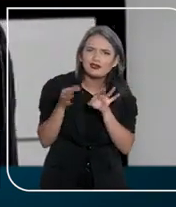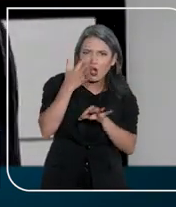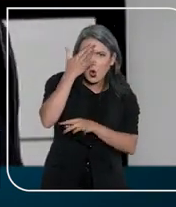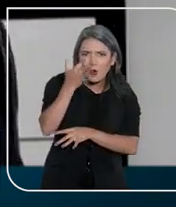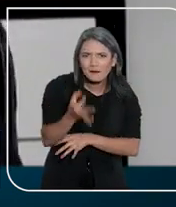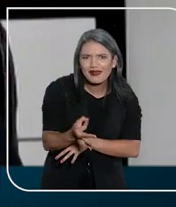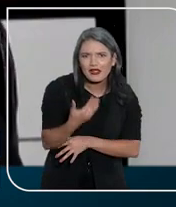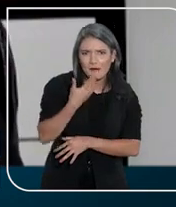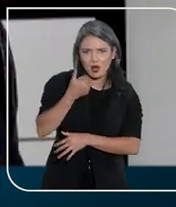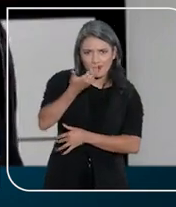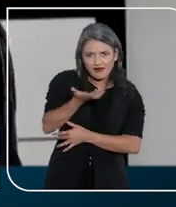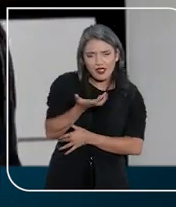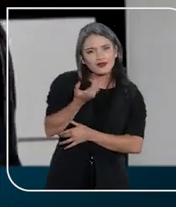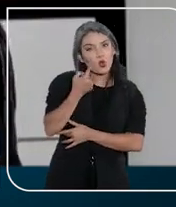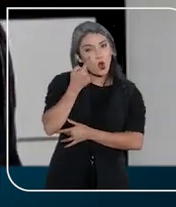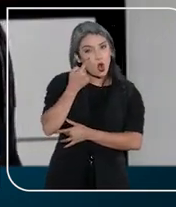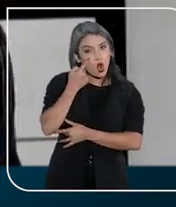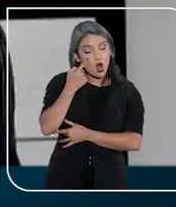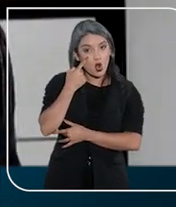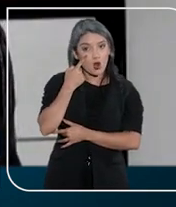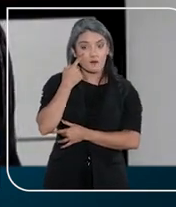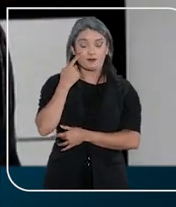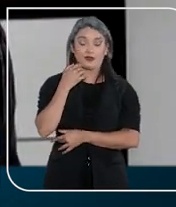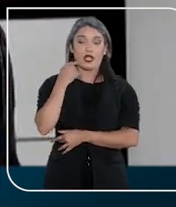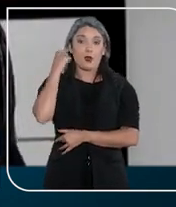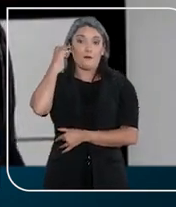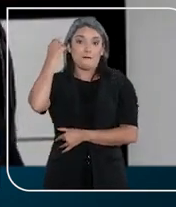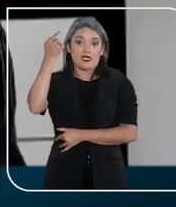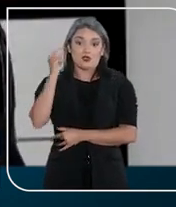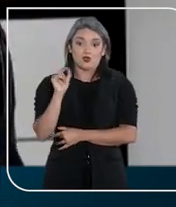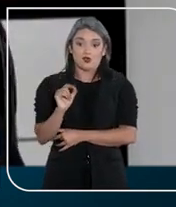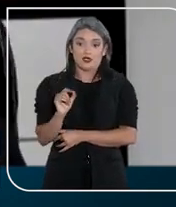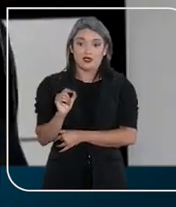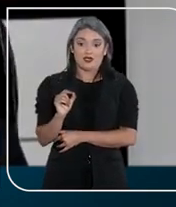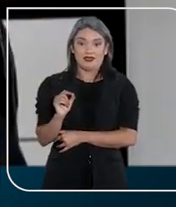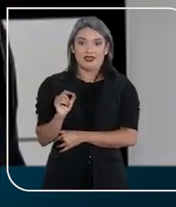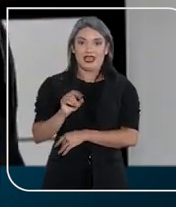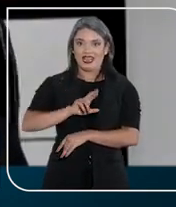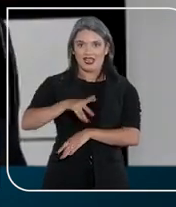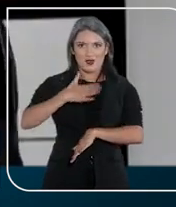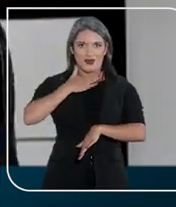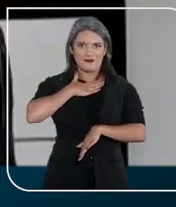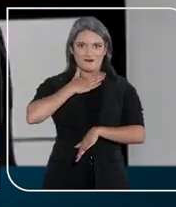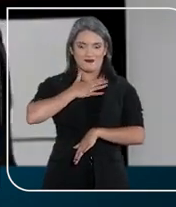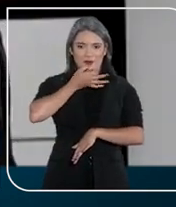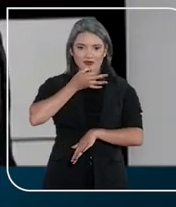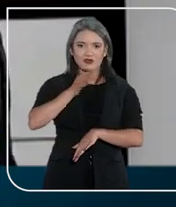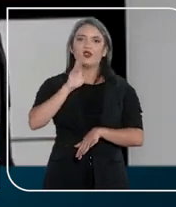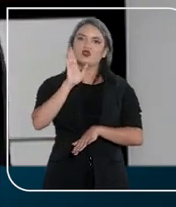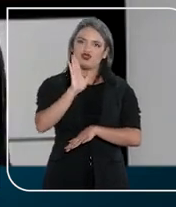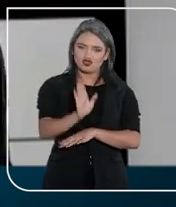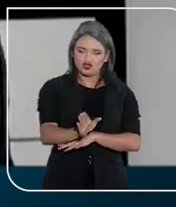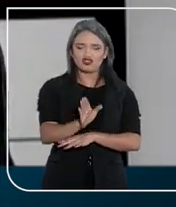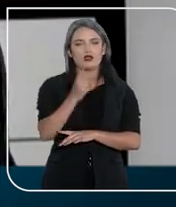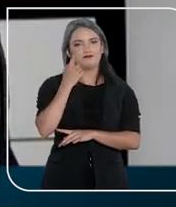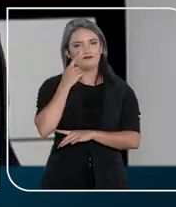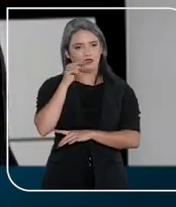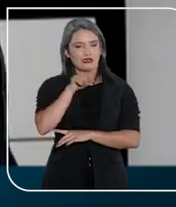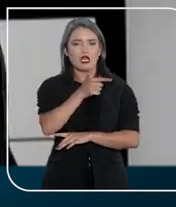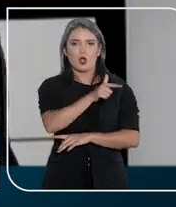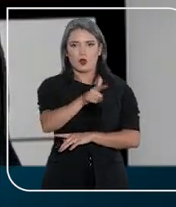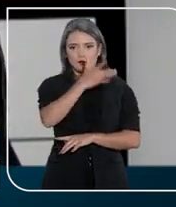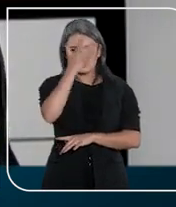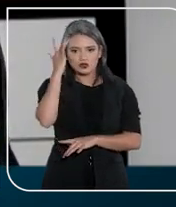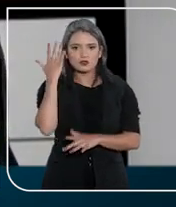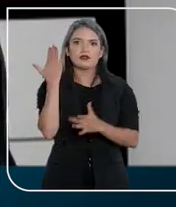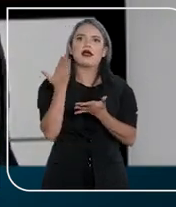direito. Veja, eu confronto a seguinte hipótese que não é criação minha, é uma hipótese de caso concreto de um cliente que eu advogo. Não